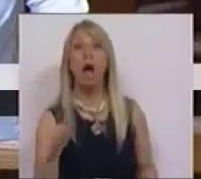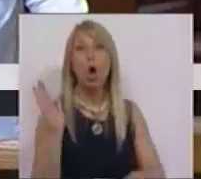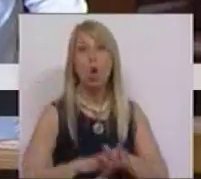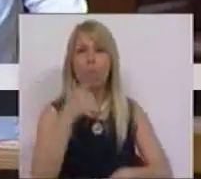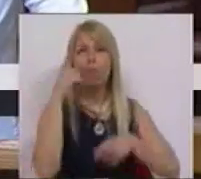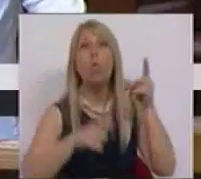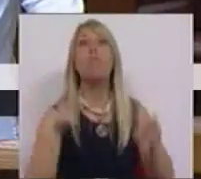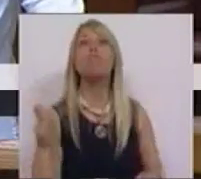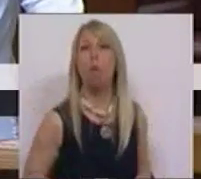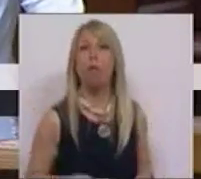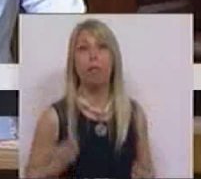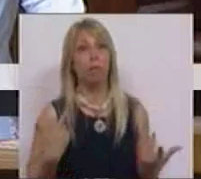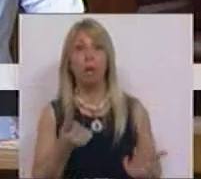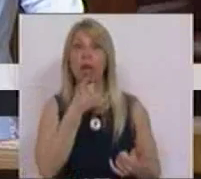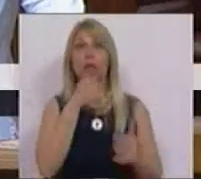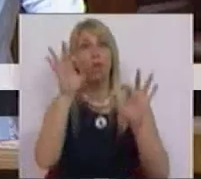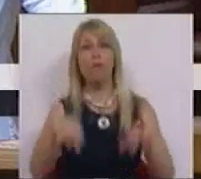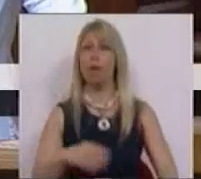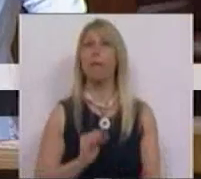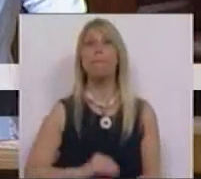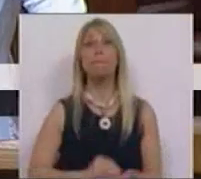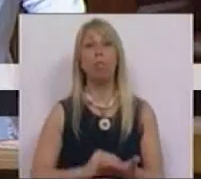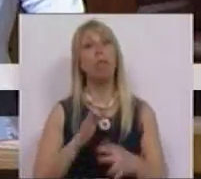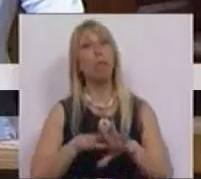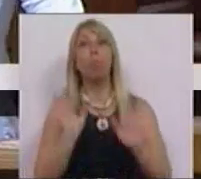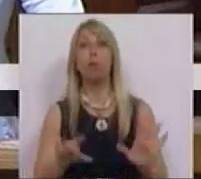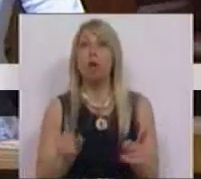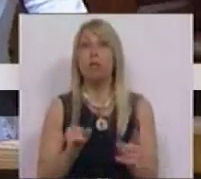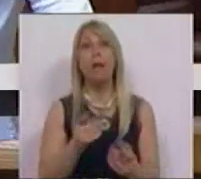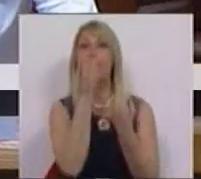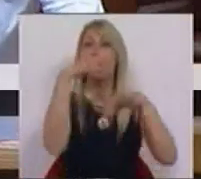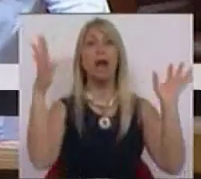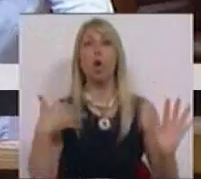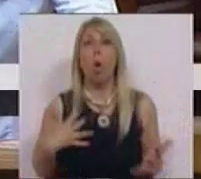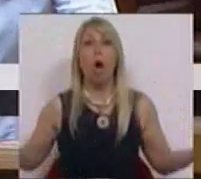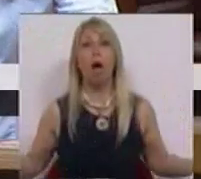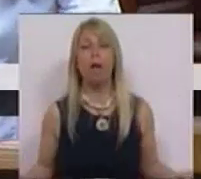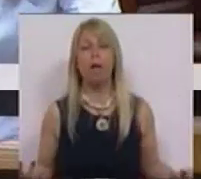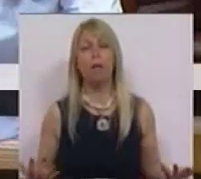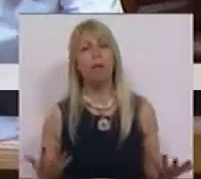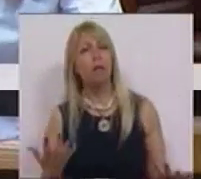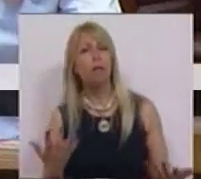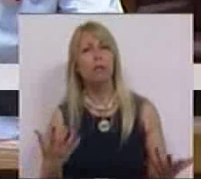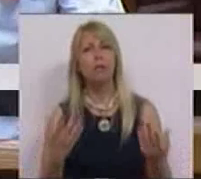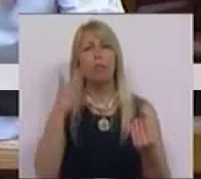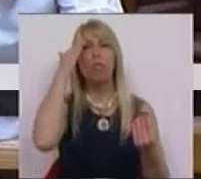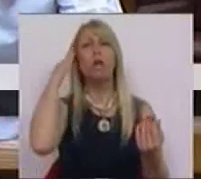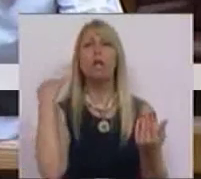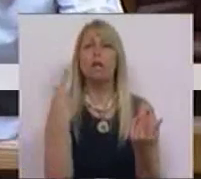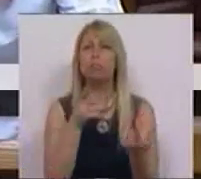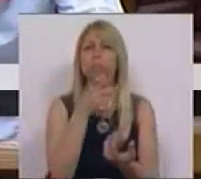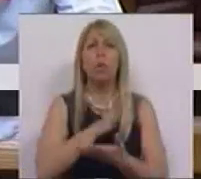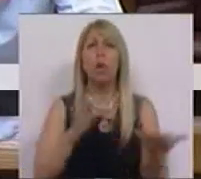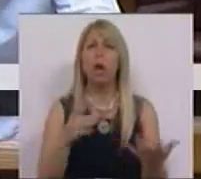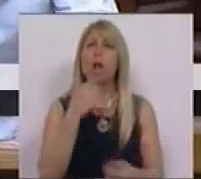ousou deixar de ser pobre e, por isso, perdeu a honradez. Moralismo sinistro este, de quem diz a Portugal que governa